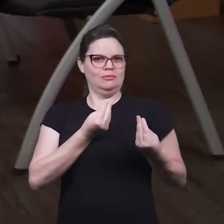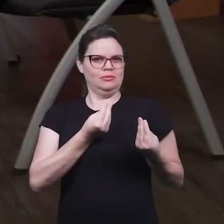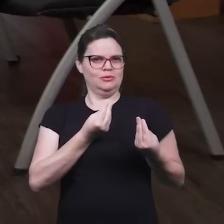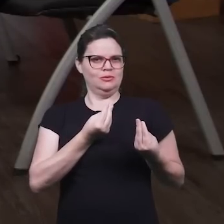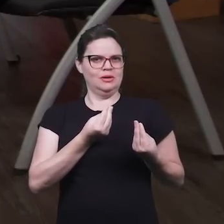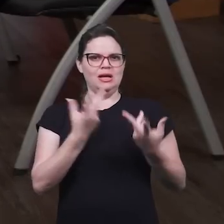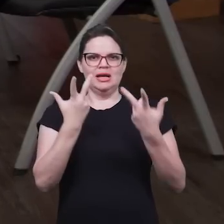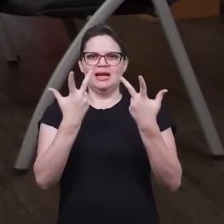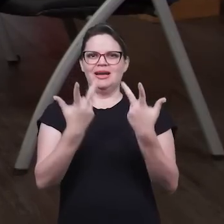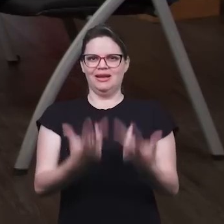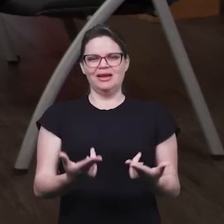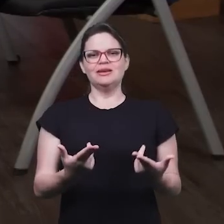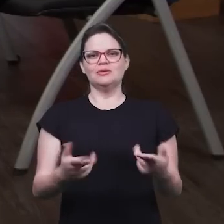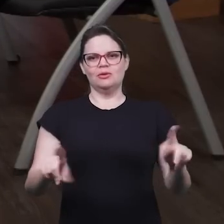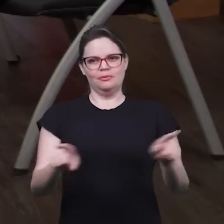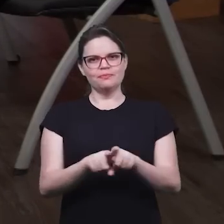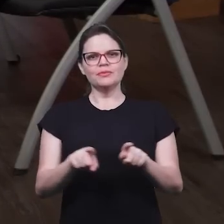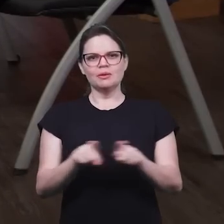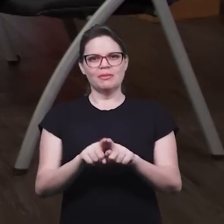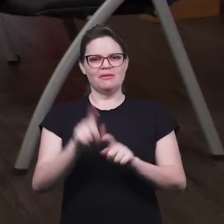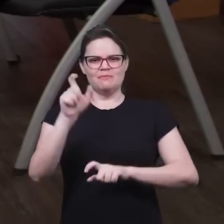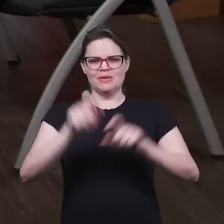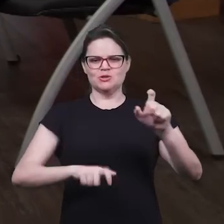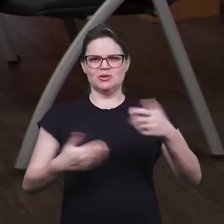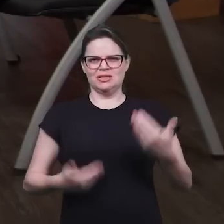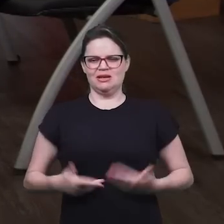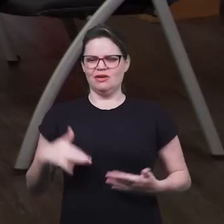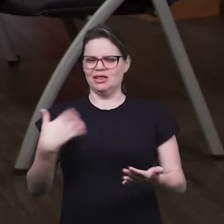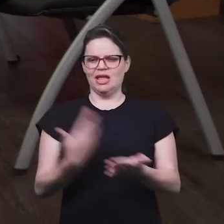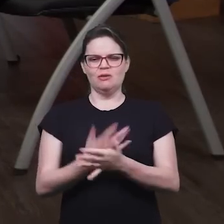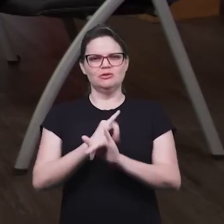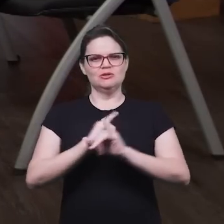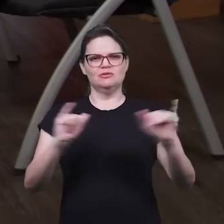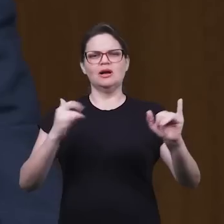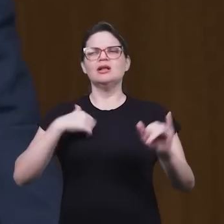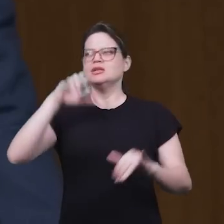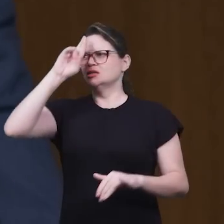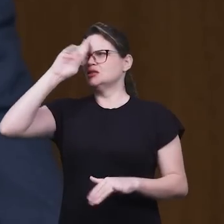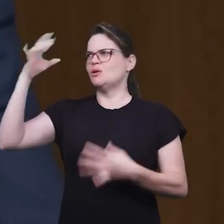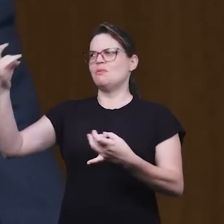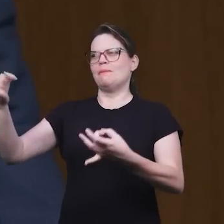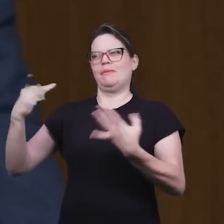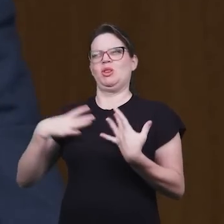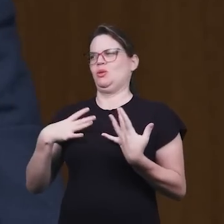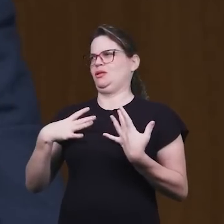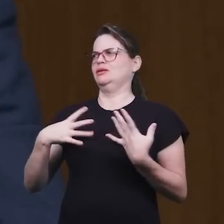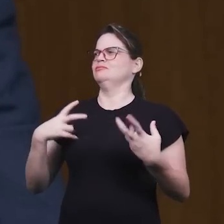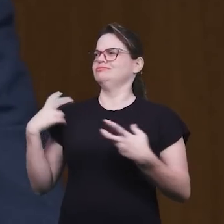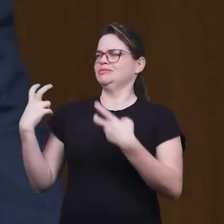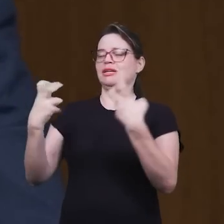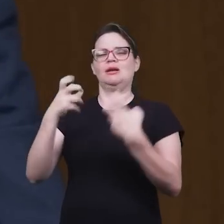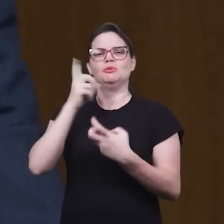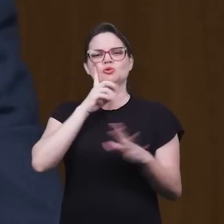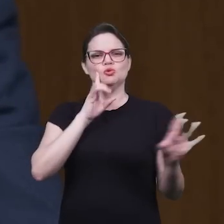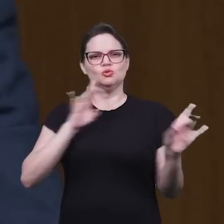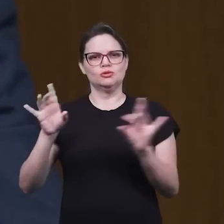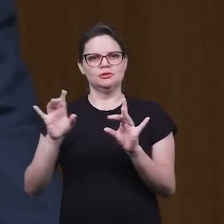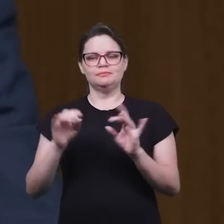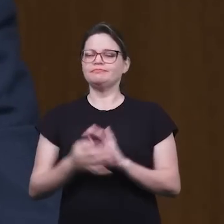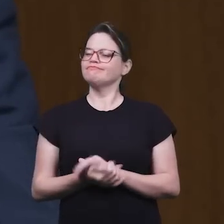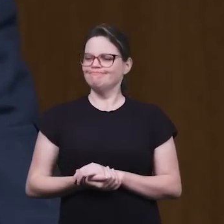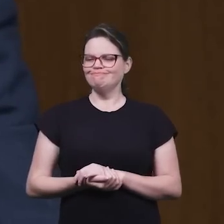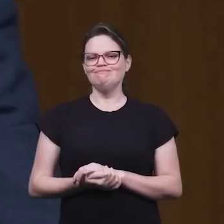eu quero o Senhor, eu não abandono a minha bênção. Só há uma arma que pode vencer toda a